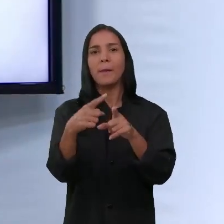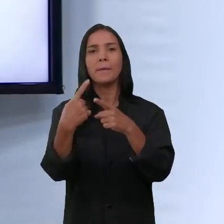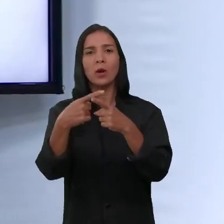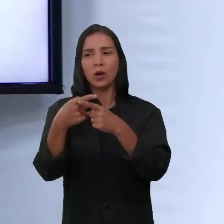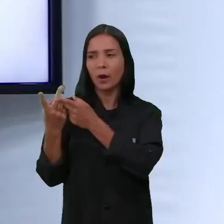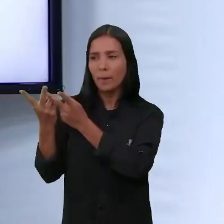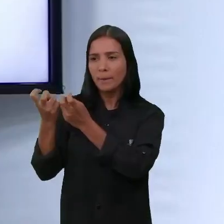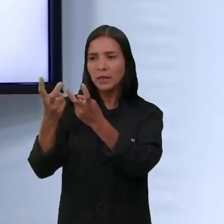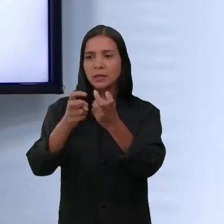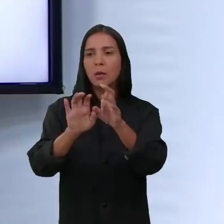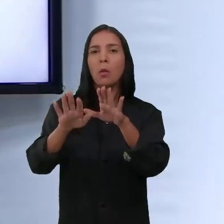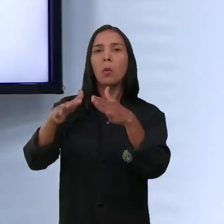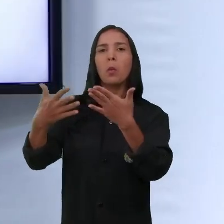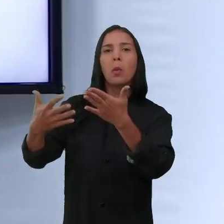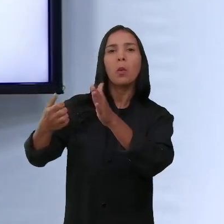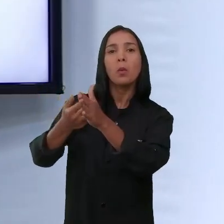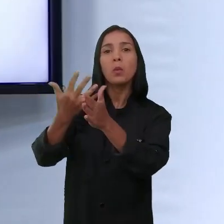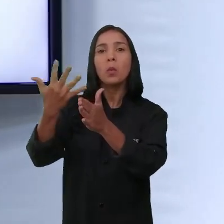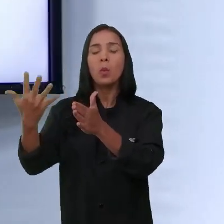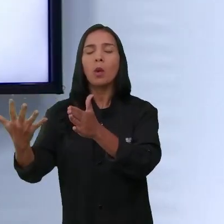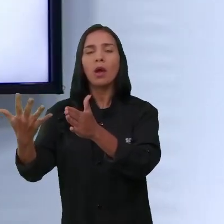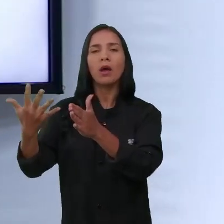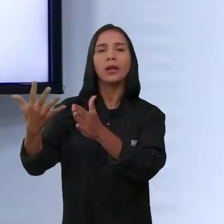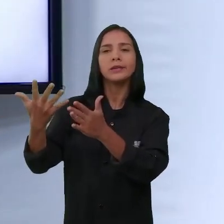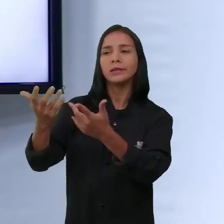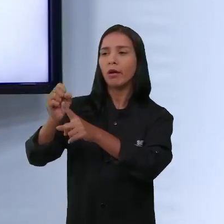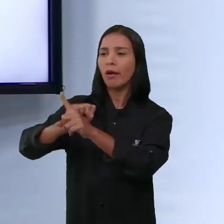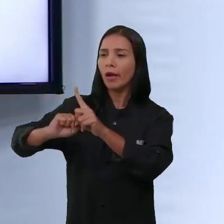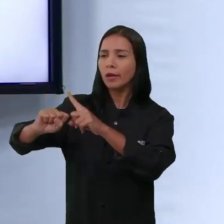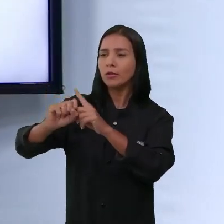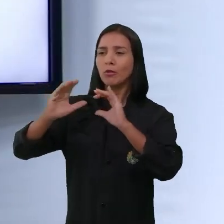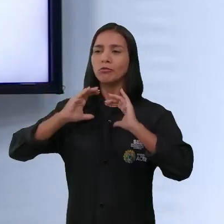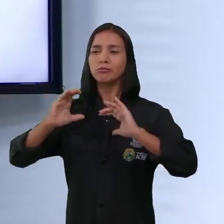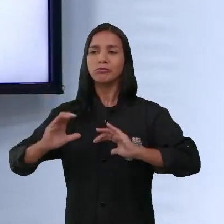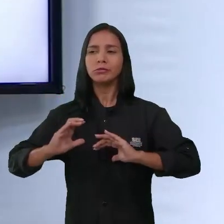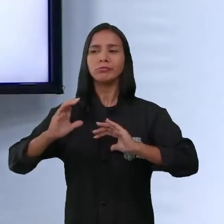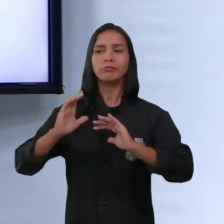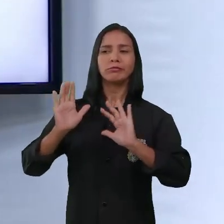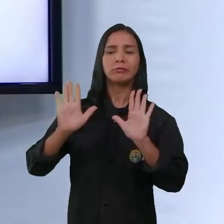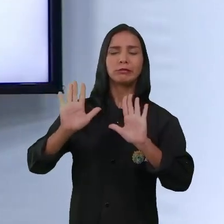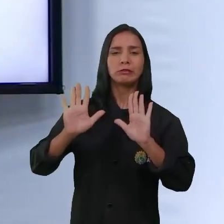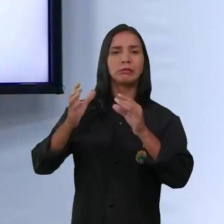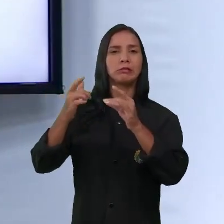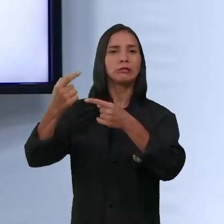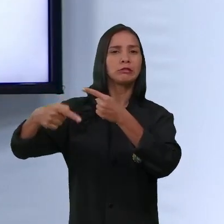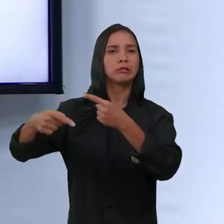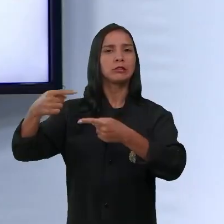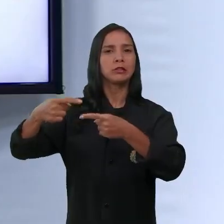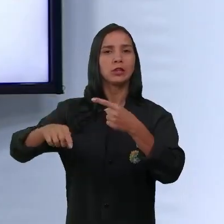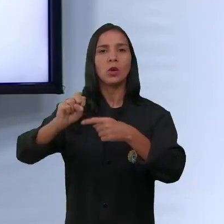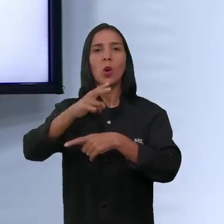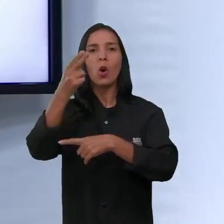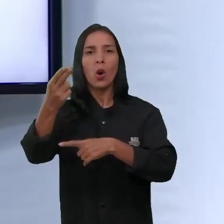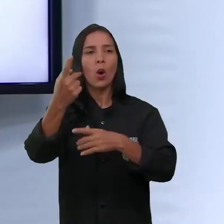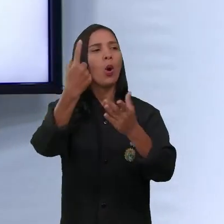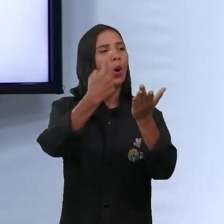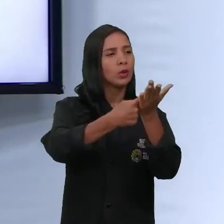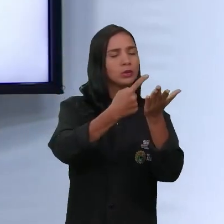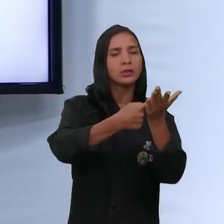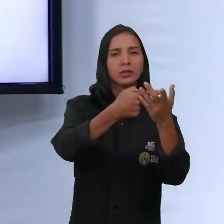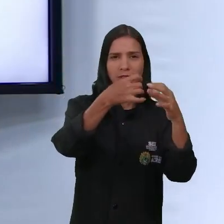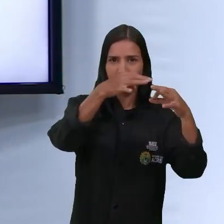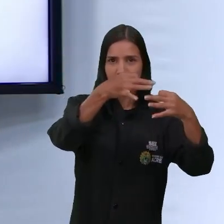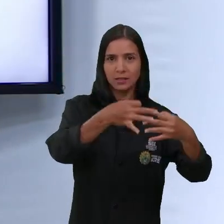condutas socialmente adequadas e quais são as condutas que elas são tidas como